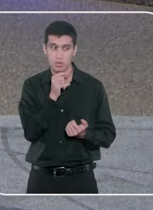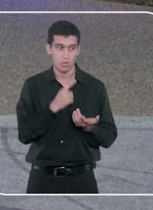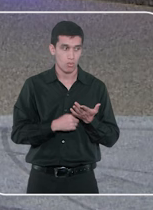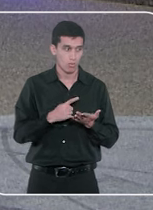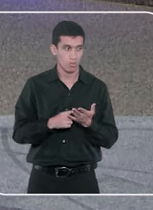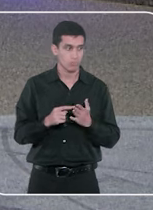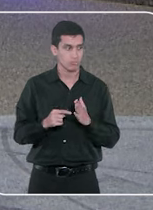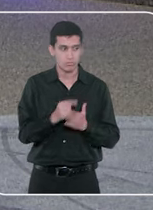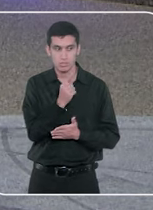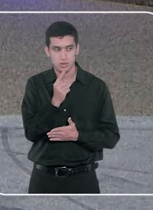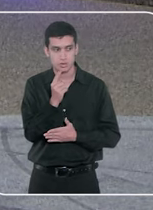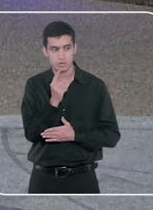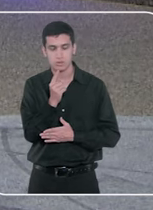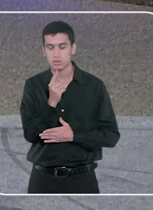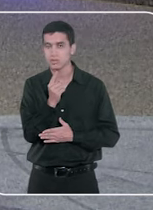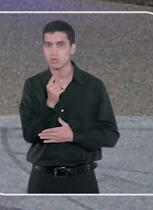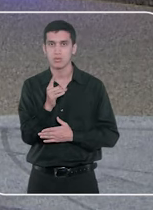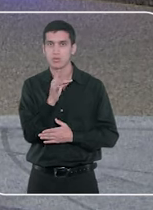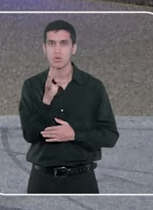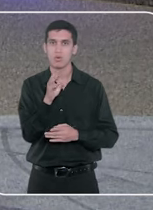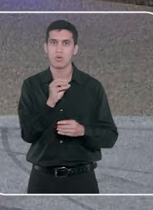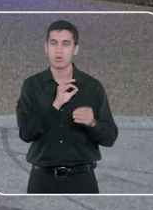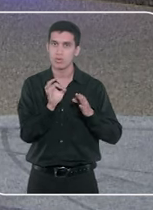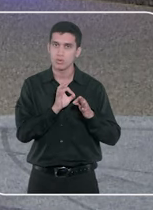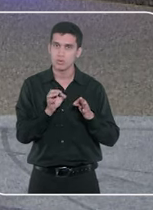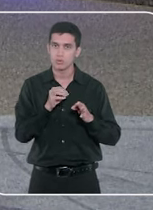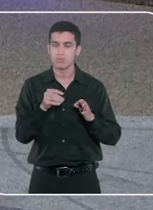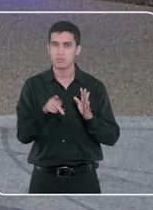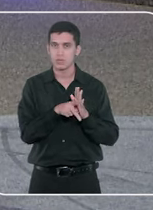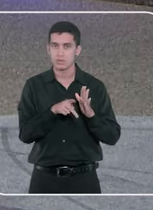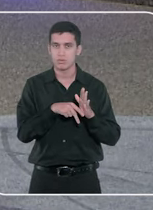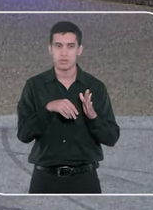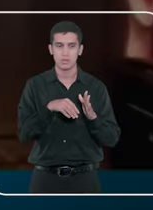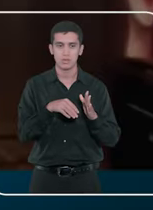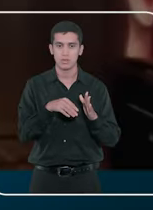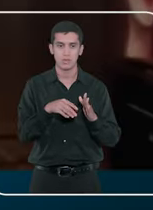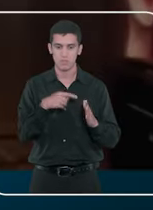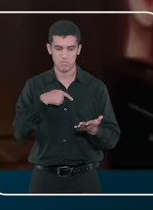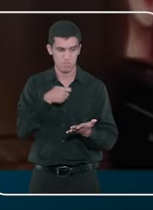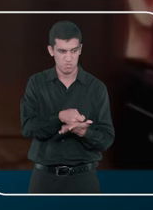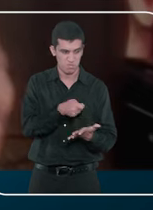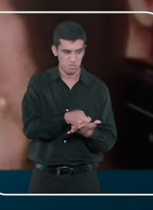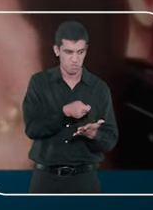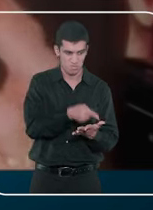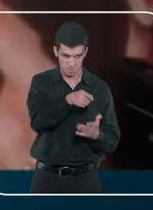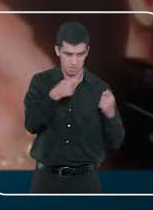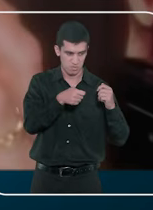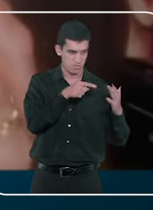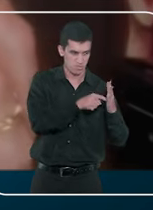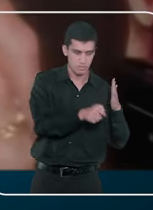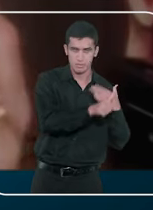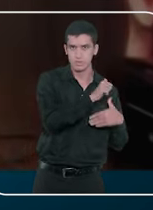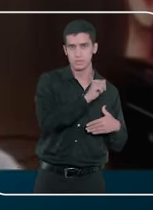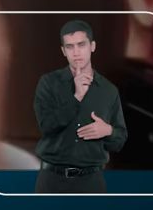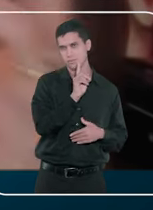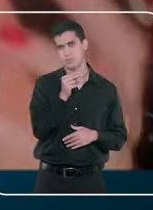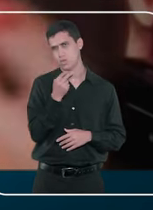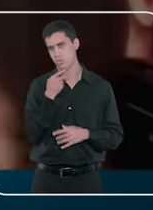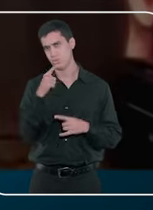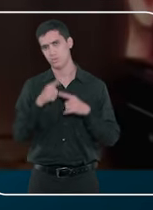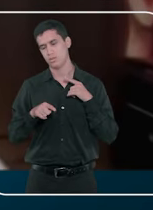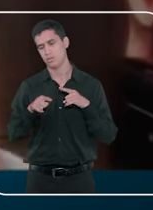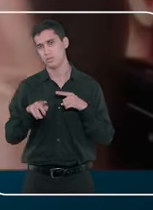impositivo, aliás, imposição de um acordo é uma contradição dos próprios termos, então ele é negociado na